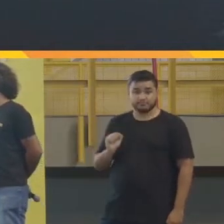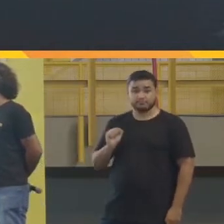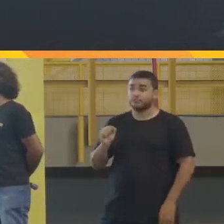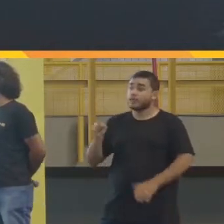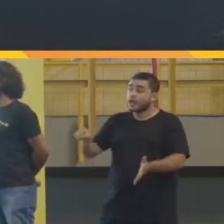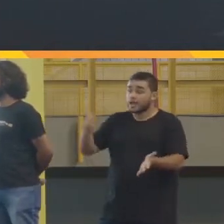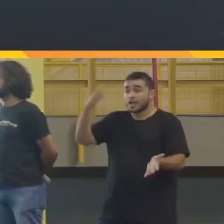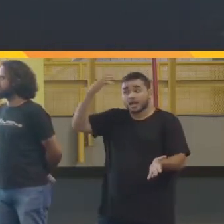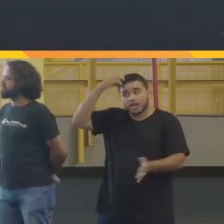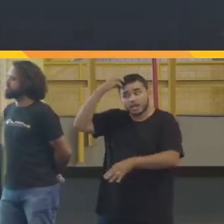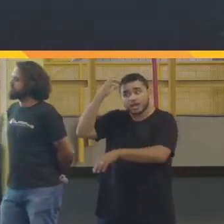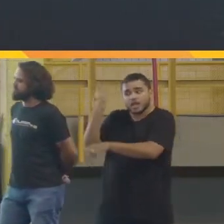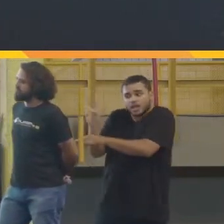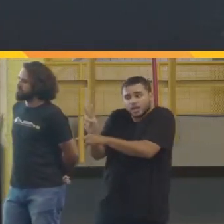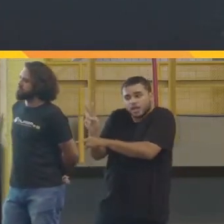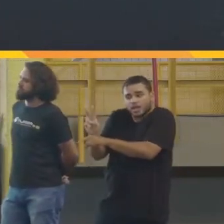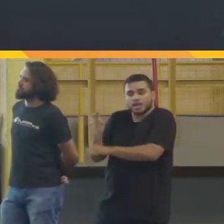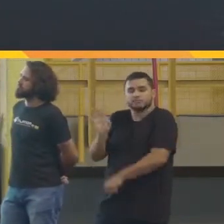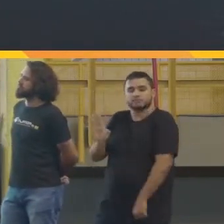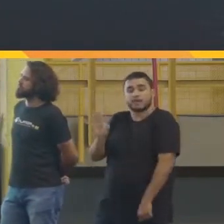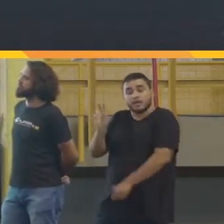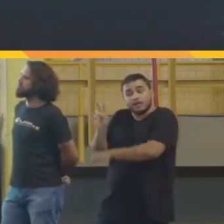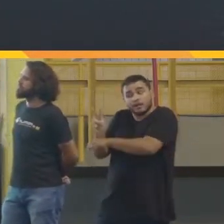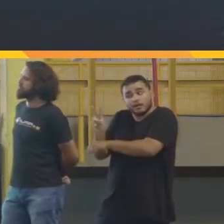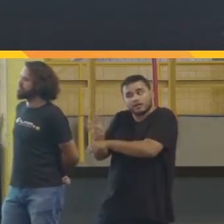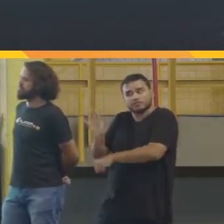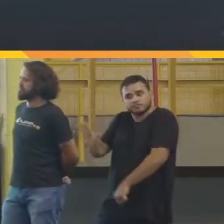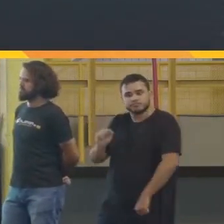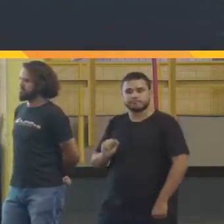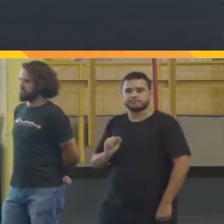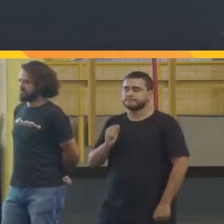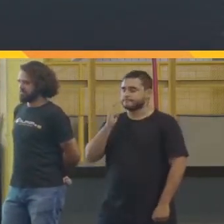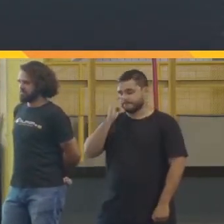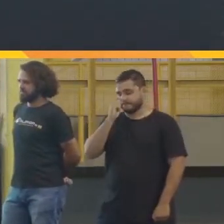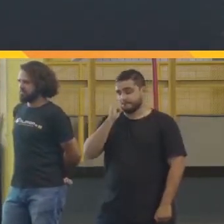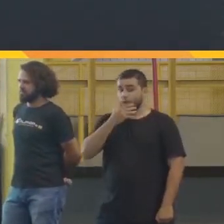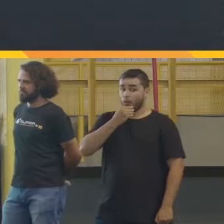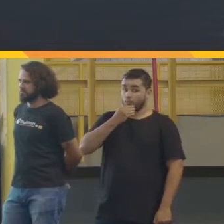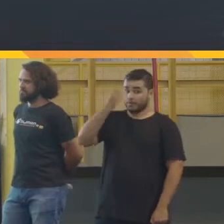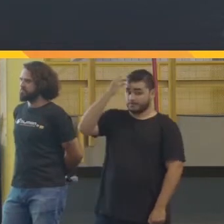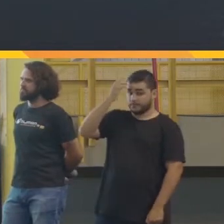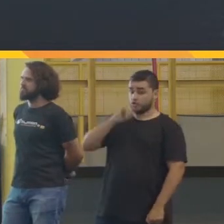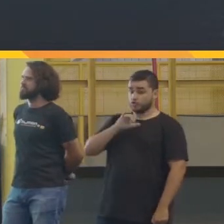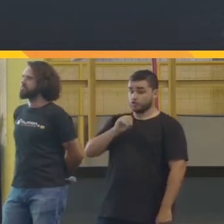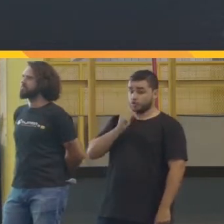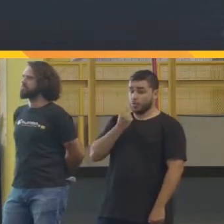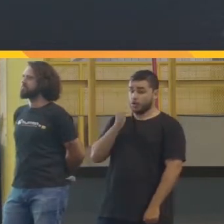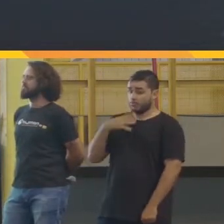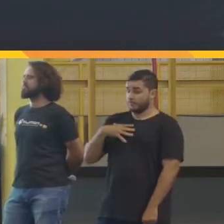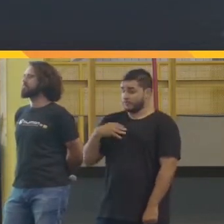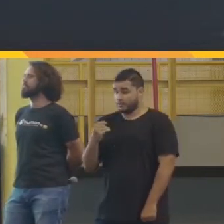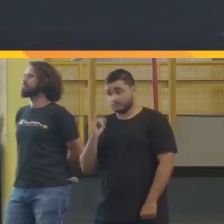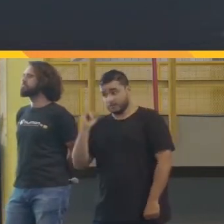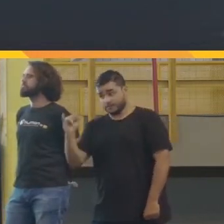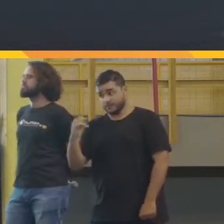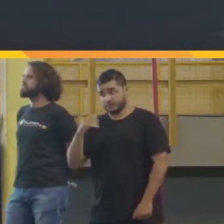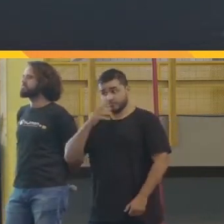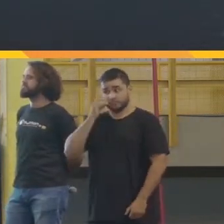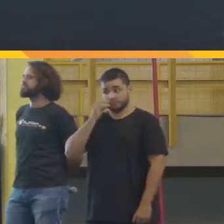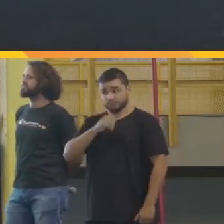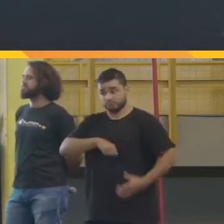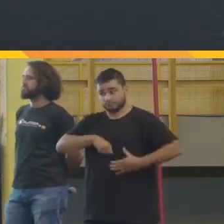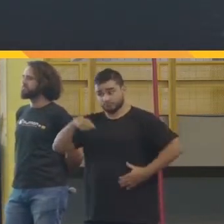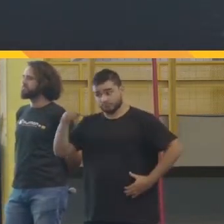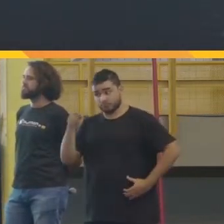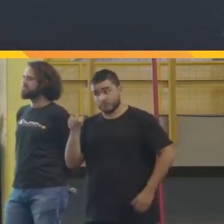o que ia acontecer, chega para Dom Pedro e diz assim: meu filho, se é de vir